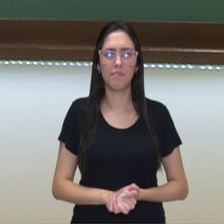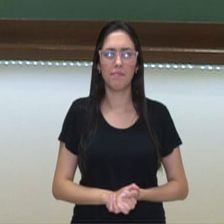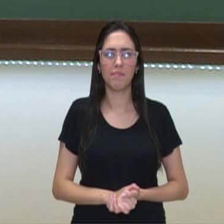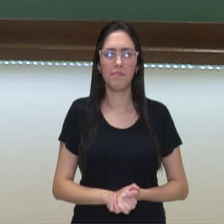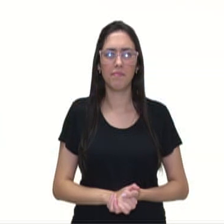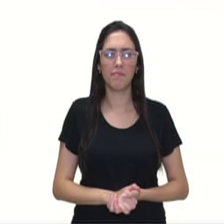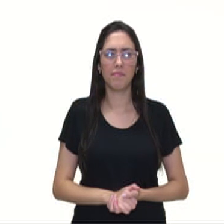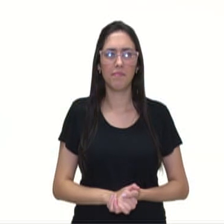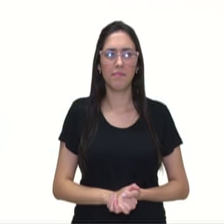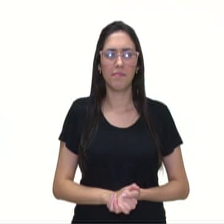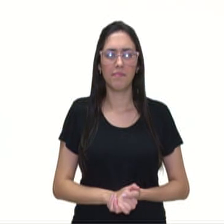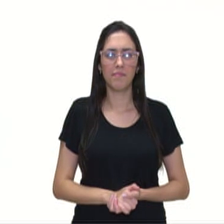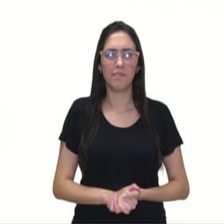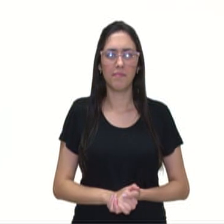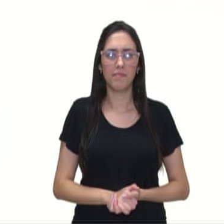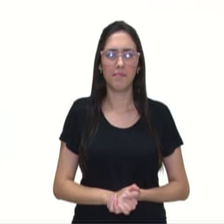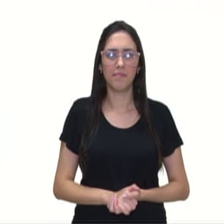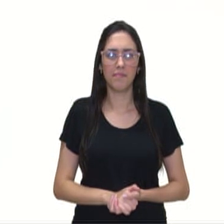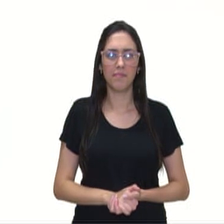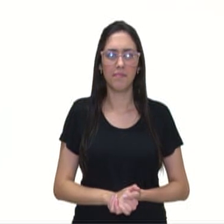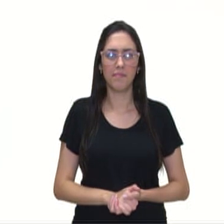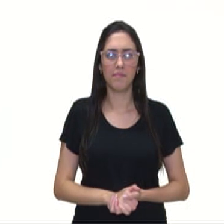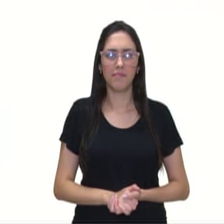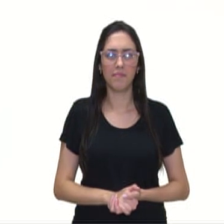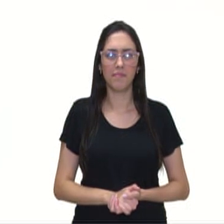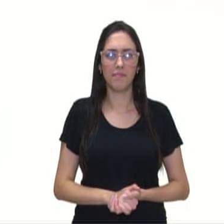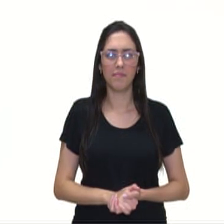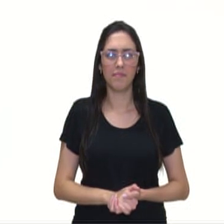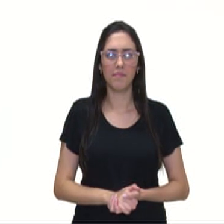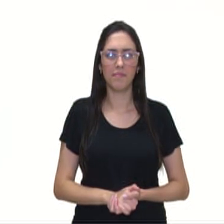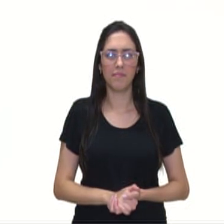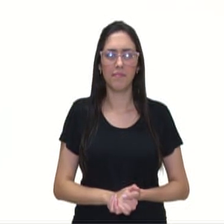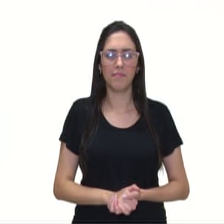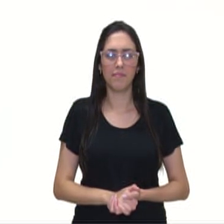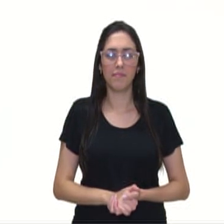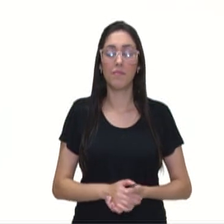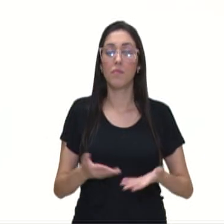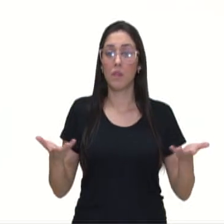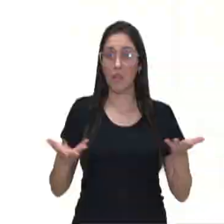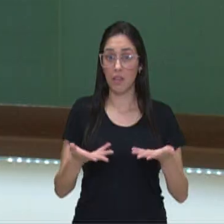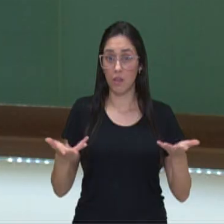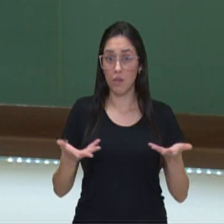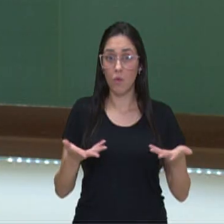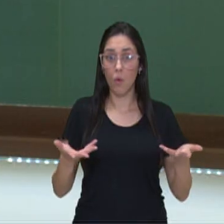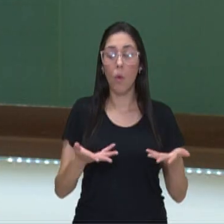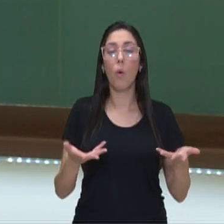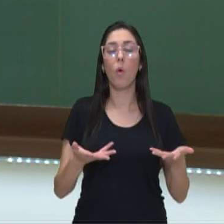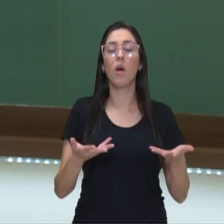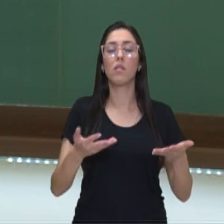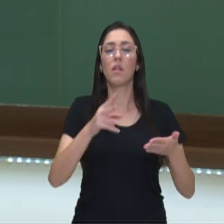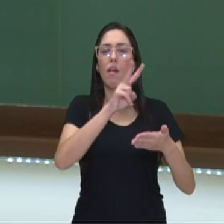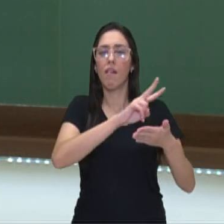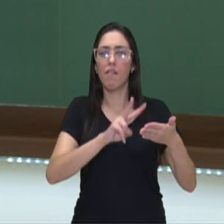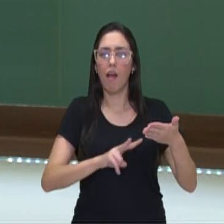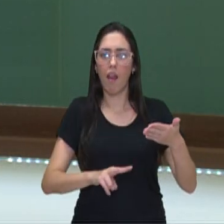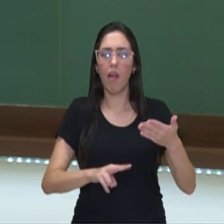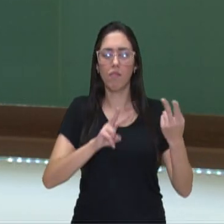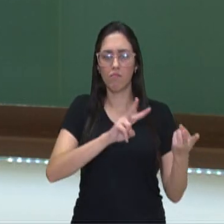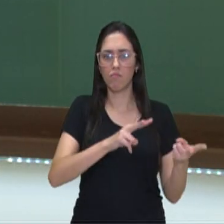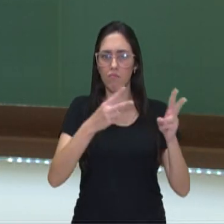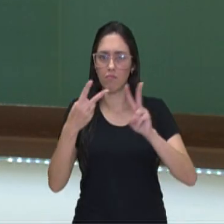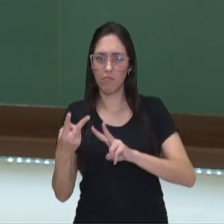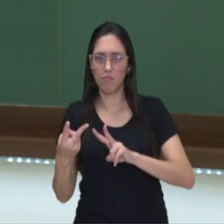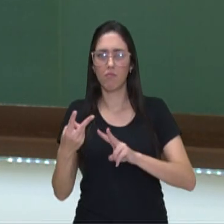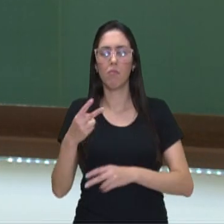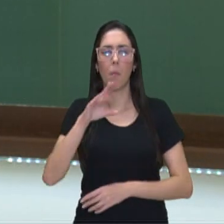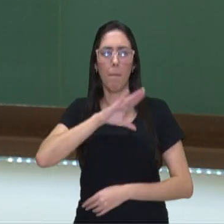You are going to read the transcript of part of the video. Nós vamos ler então a transcrição de uma parte desse